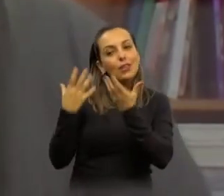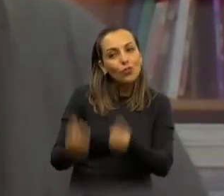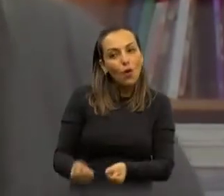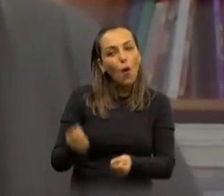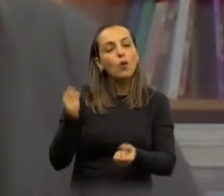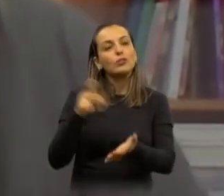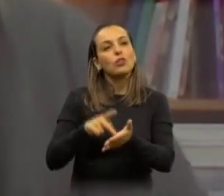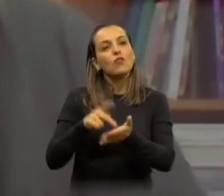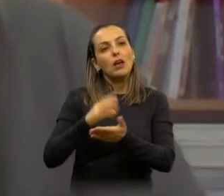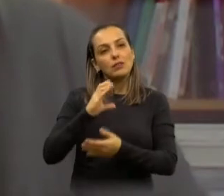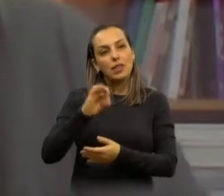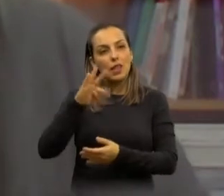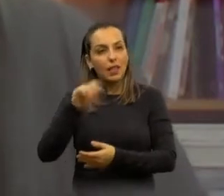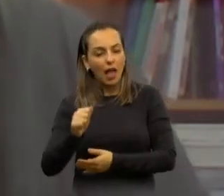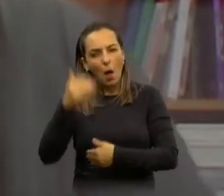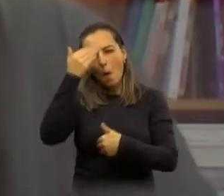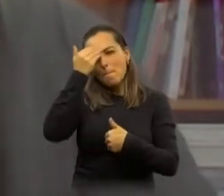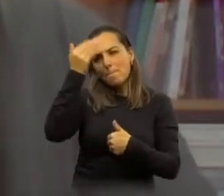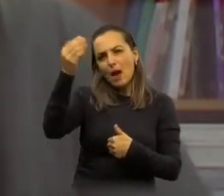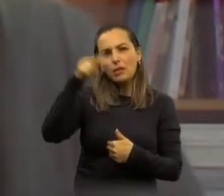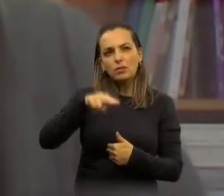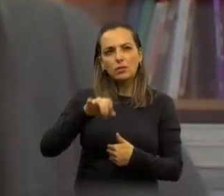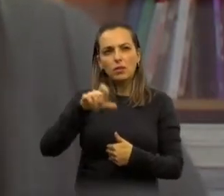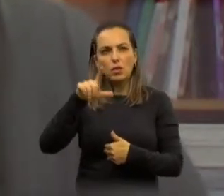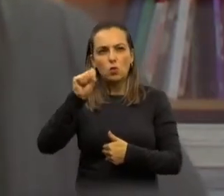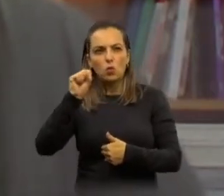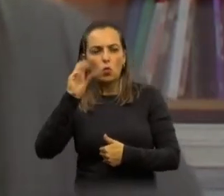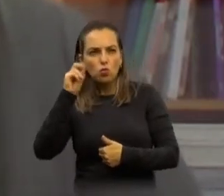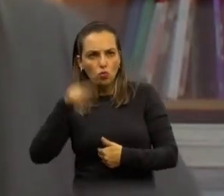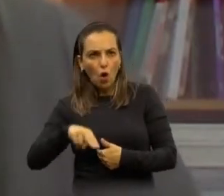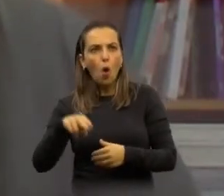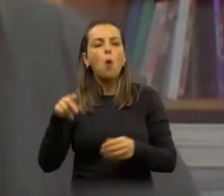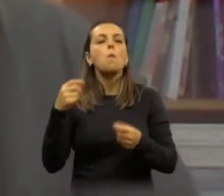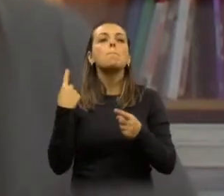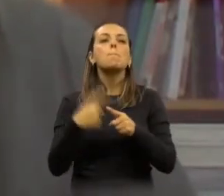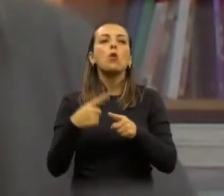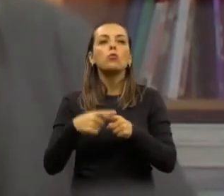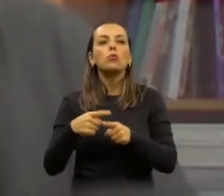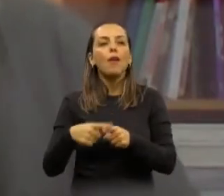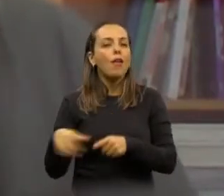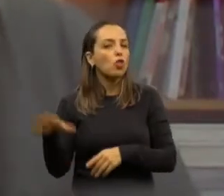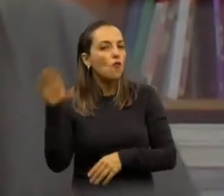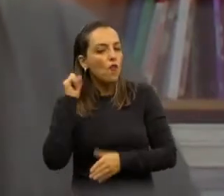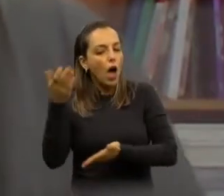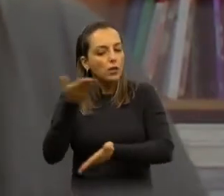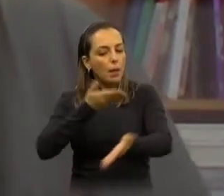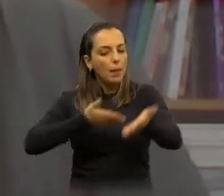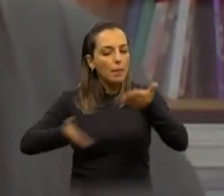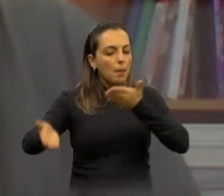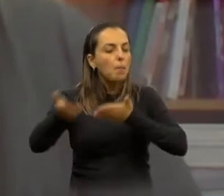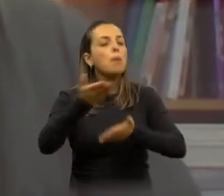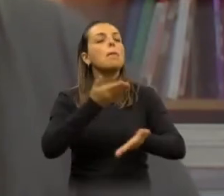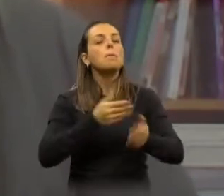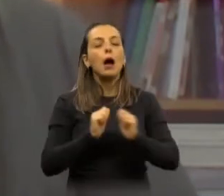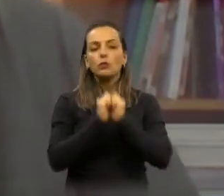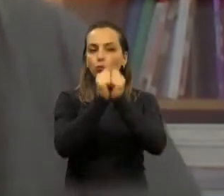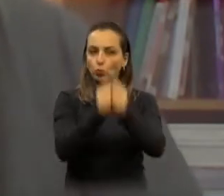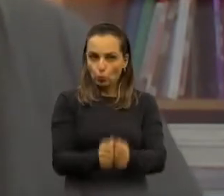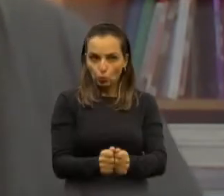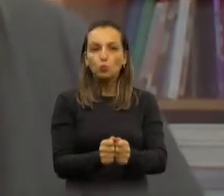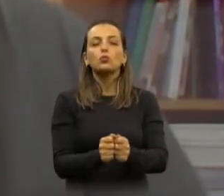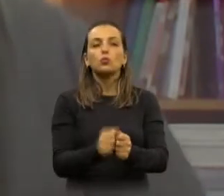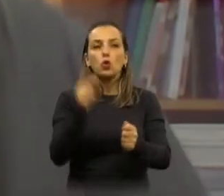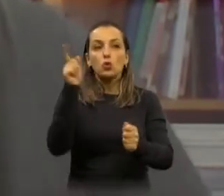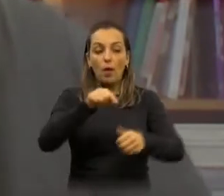pela CTA. Queria agradecer o Nilson e a Cris por terem nos ouvido, por terem conversado junto com o